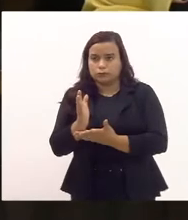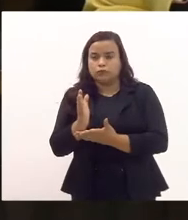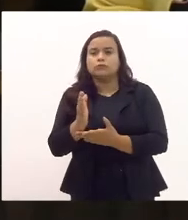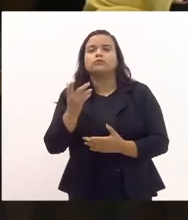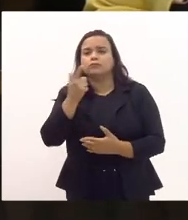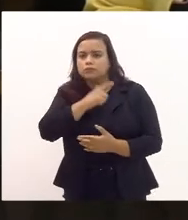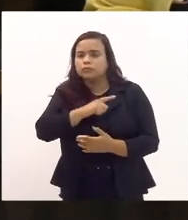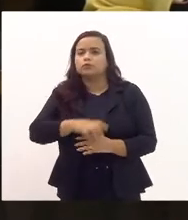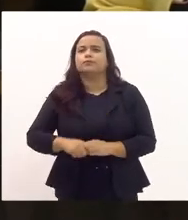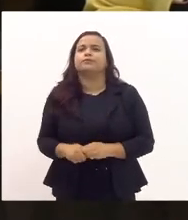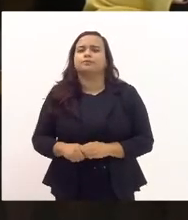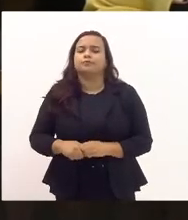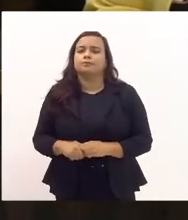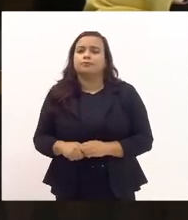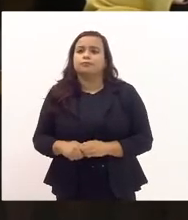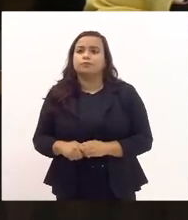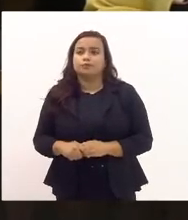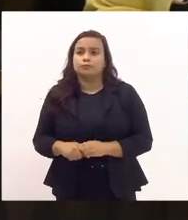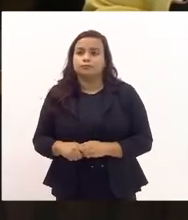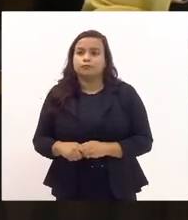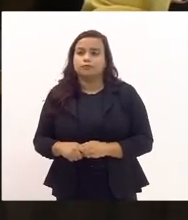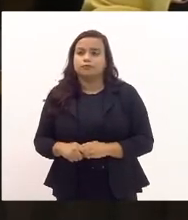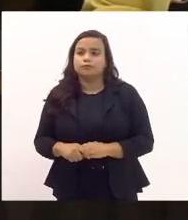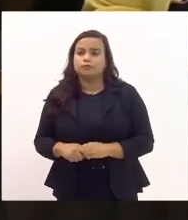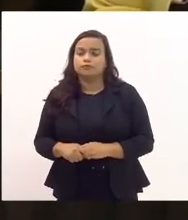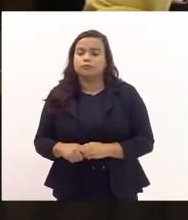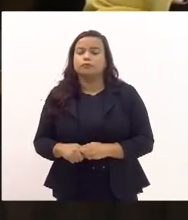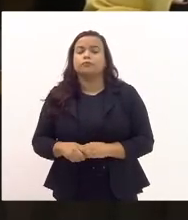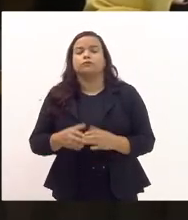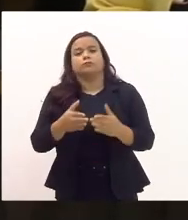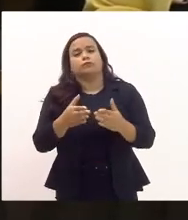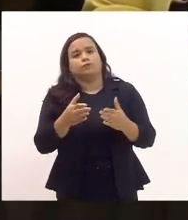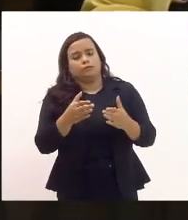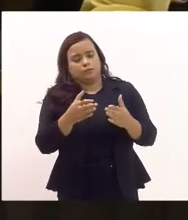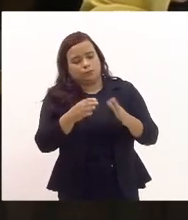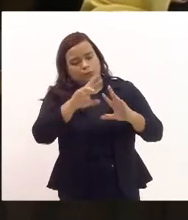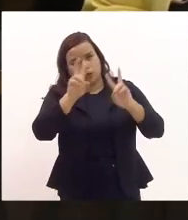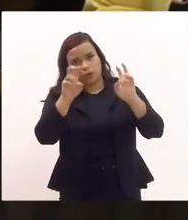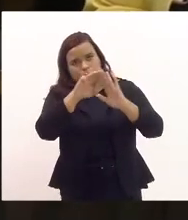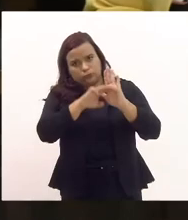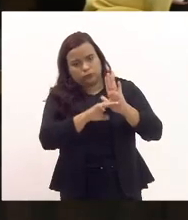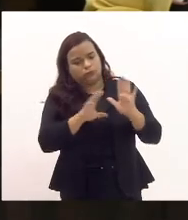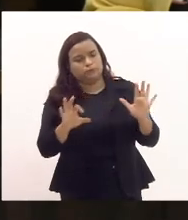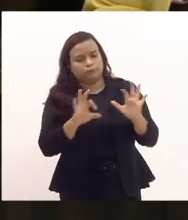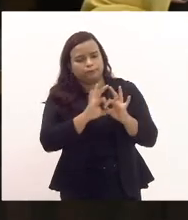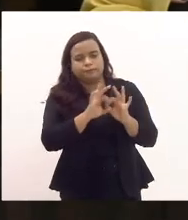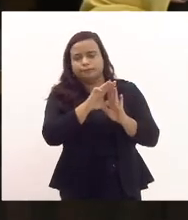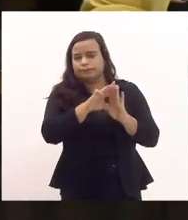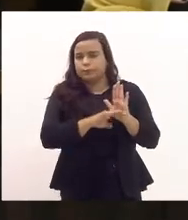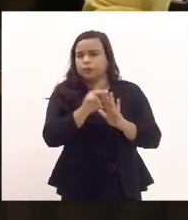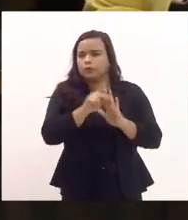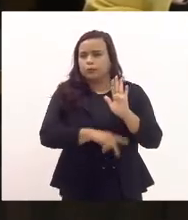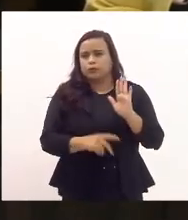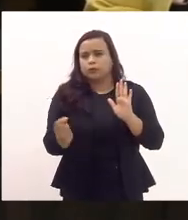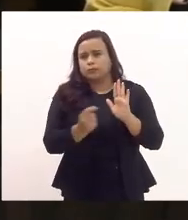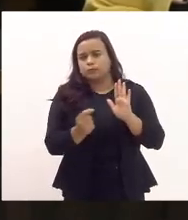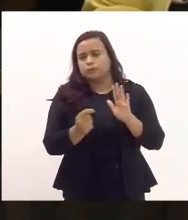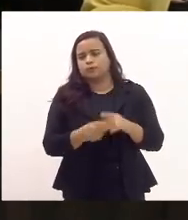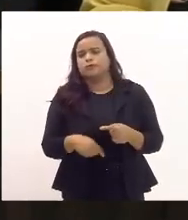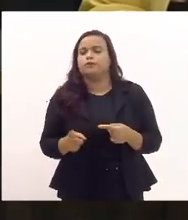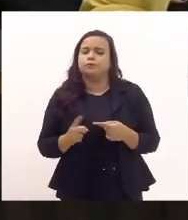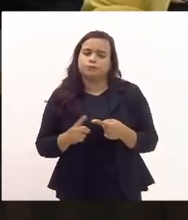comissão aprovado como é que é inclusão na ordem do dia dos seguintes projetos